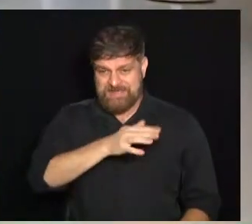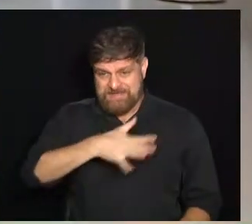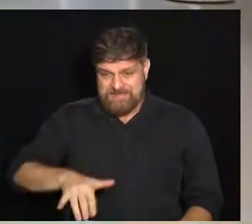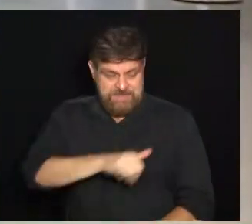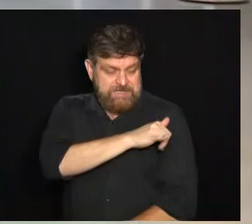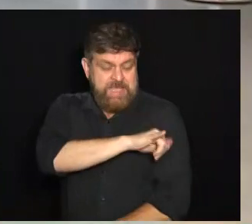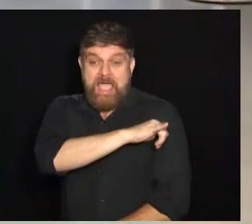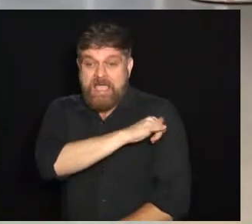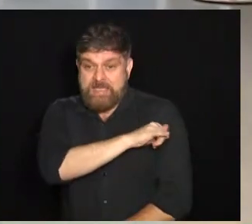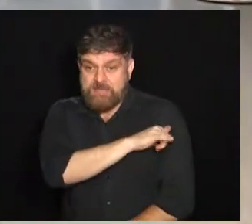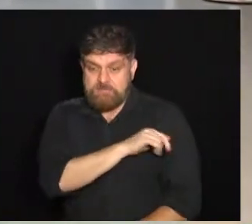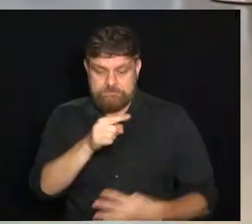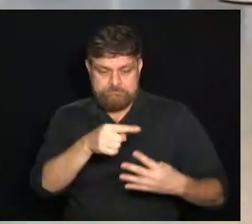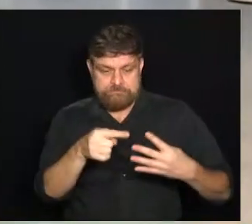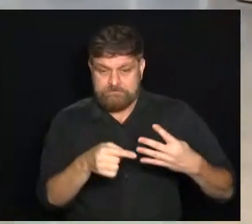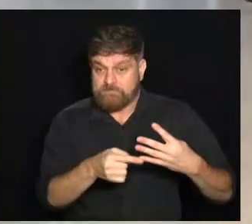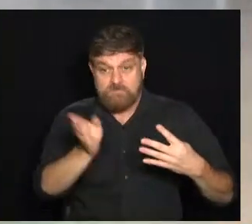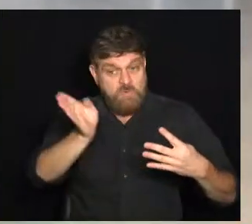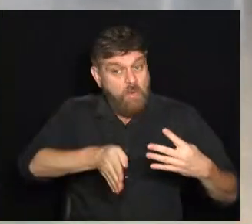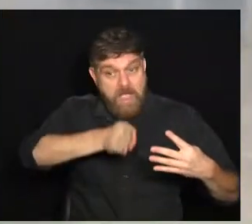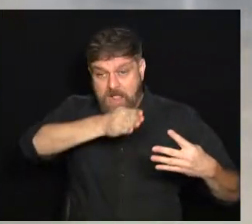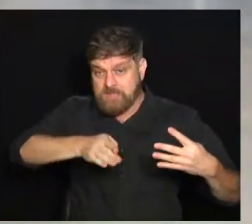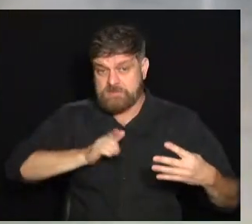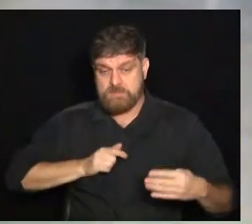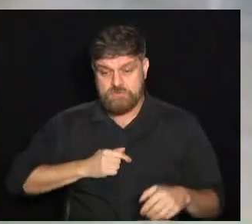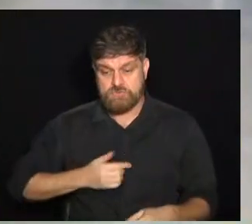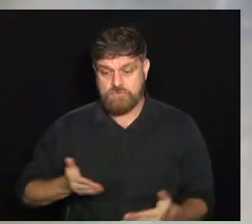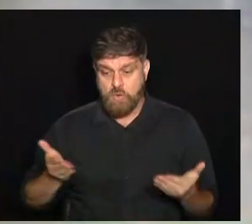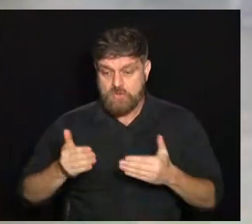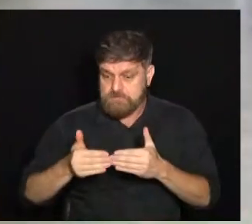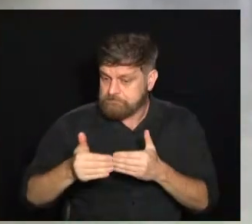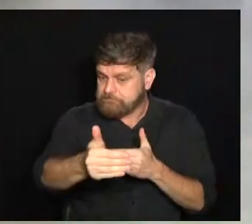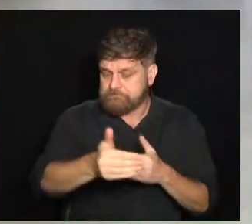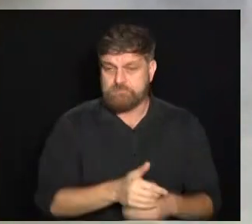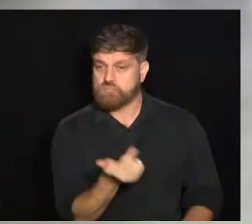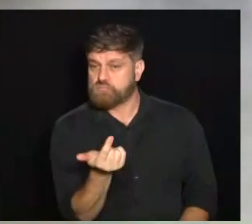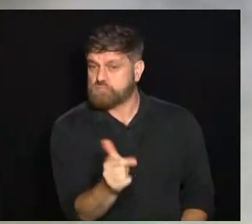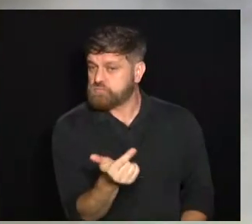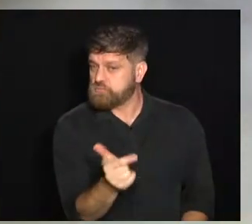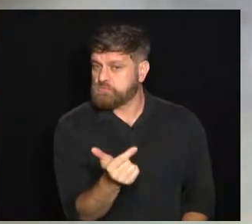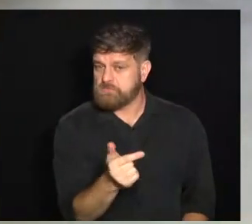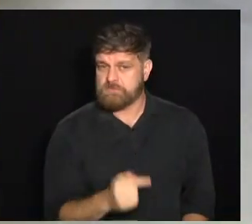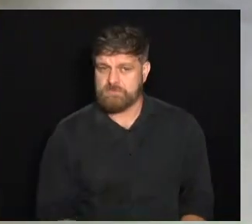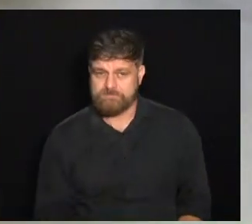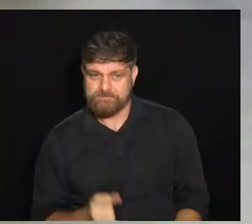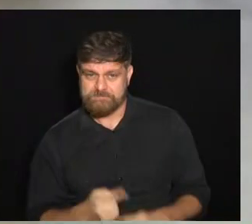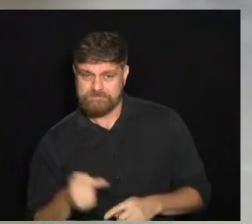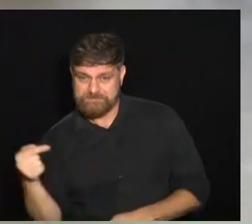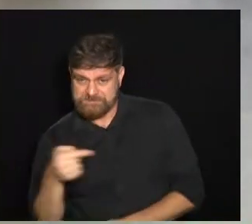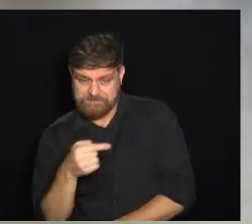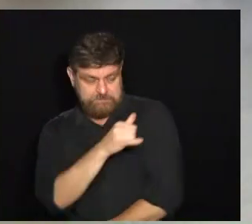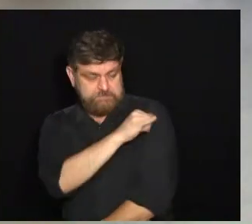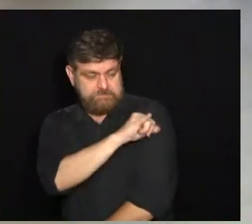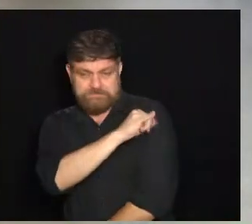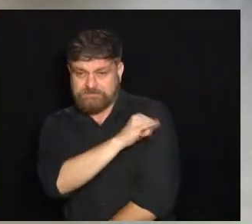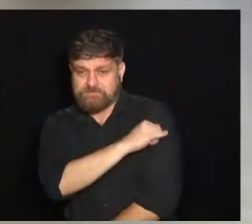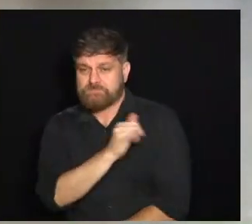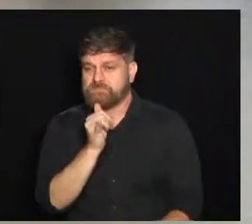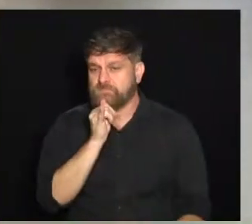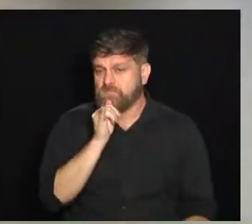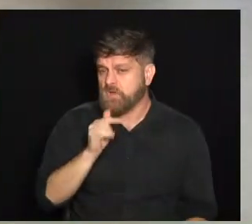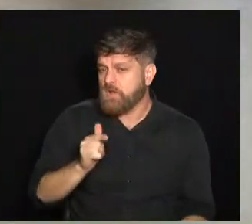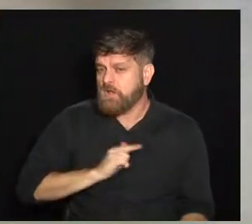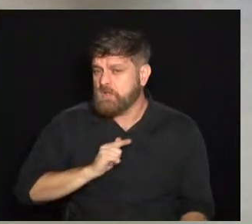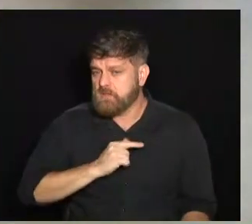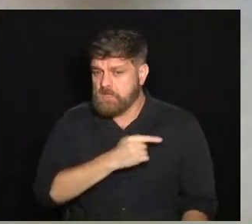foram cancelados a partir de hoje, né? E isso porque lá no Rio de Janeiro, por exemplo, existe